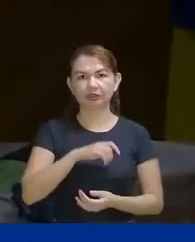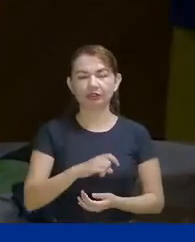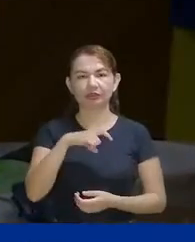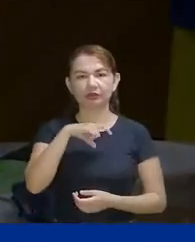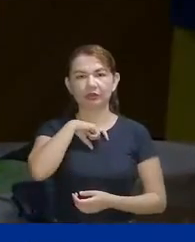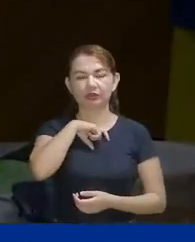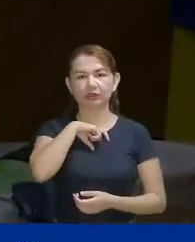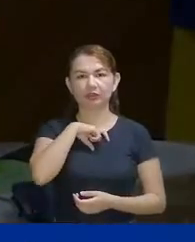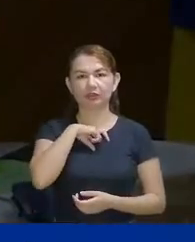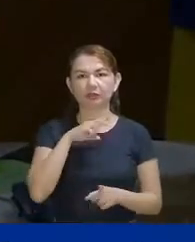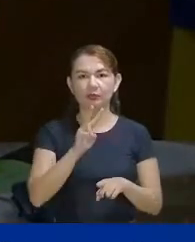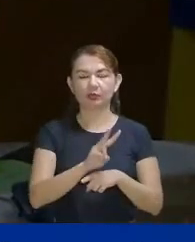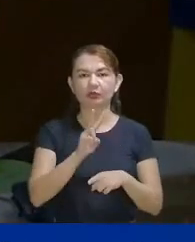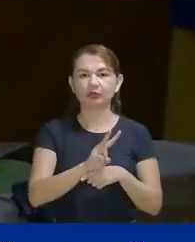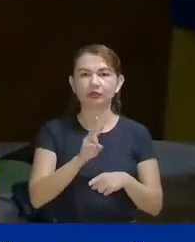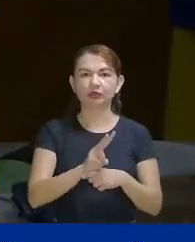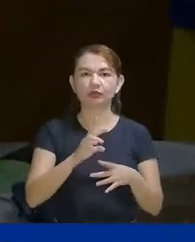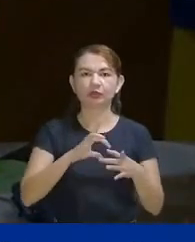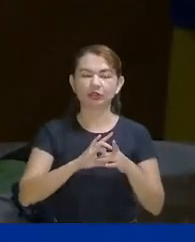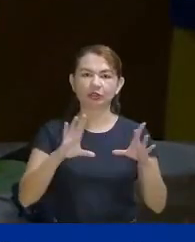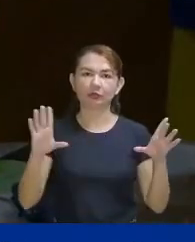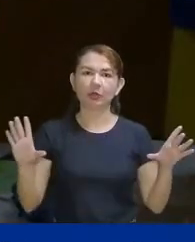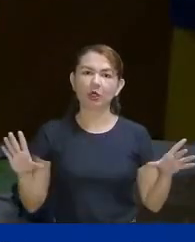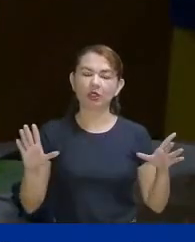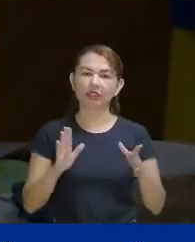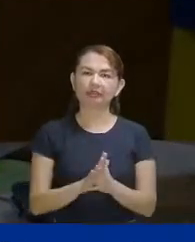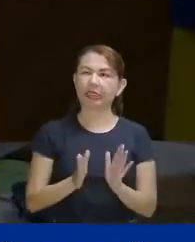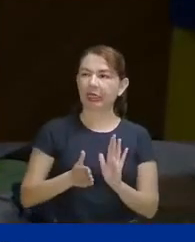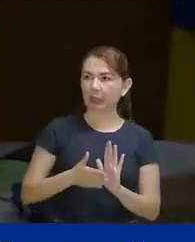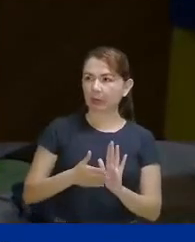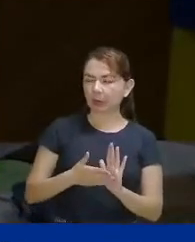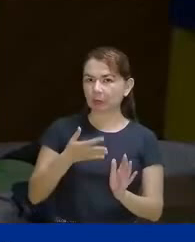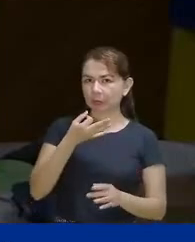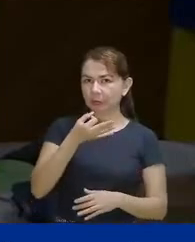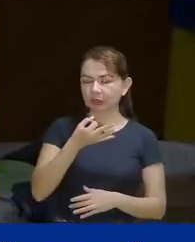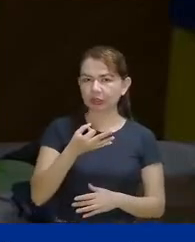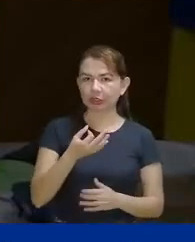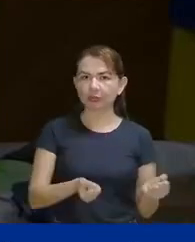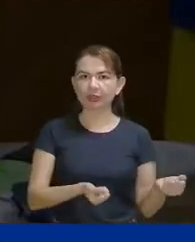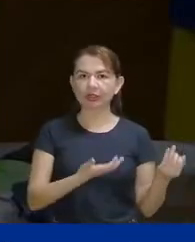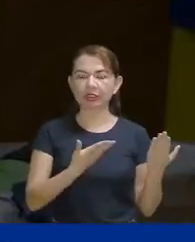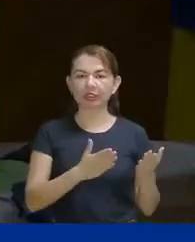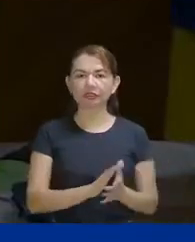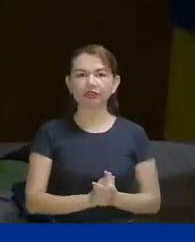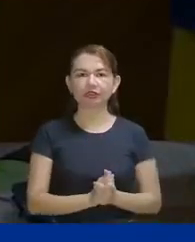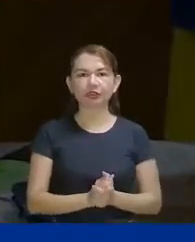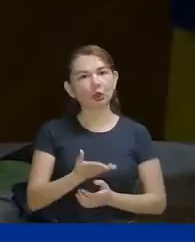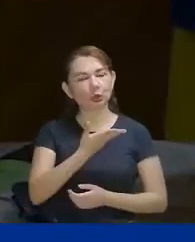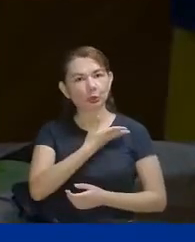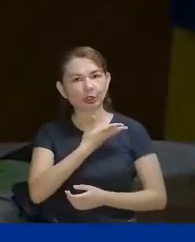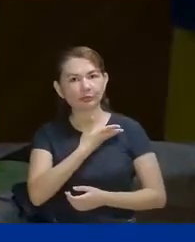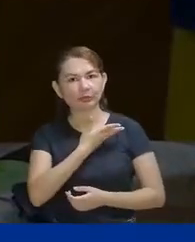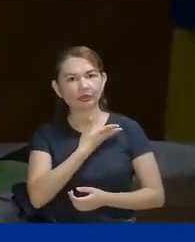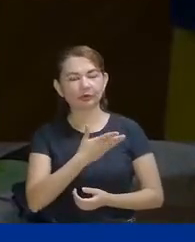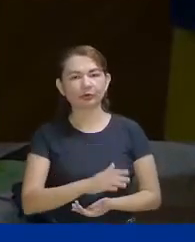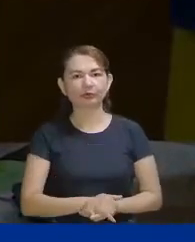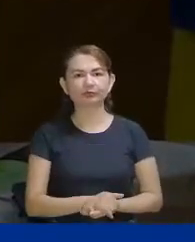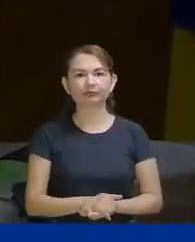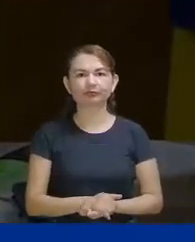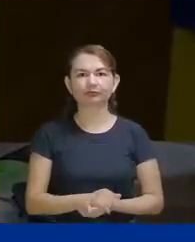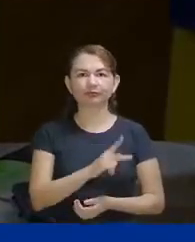da Democracia, e eu quero propor aos pares homenagear um dileto amigo, que ele